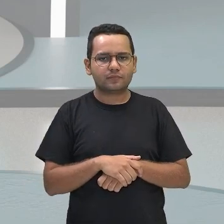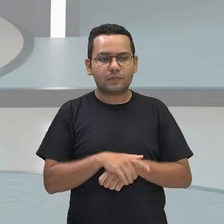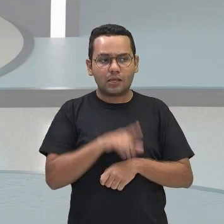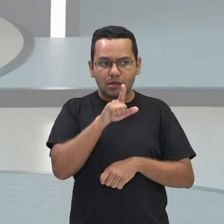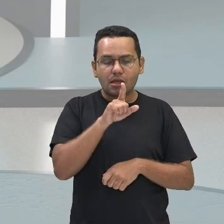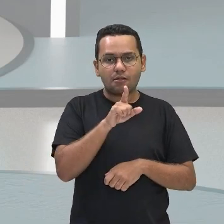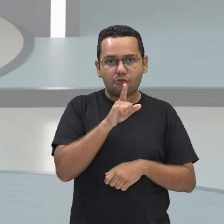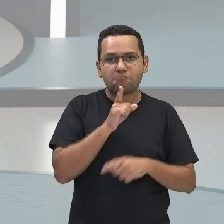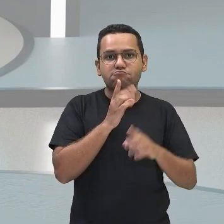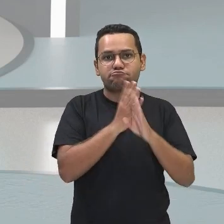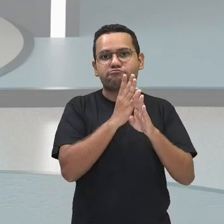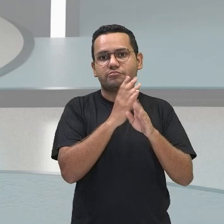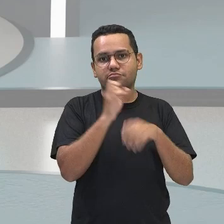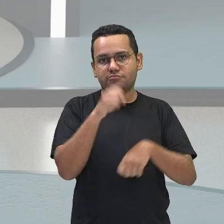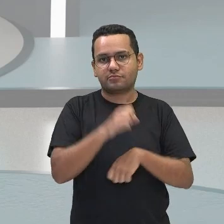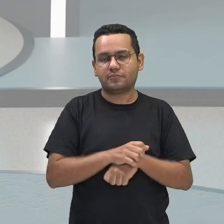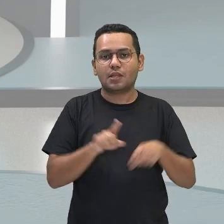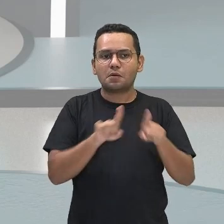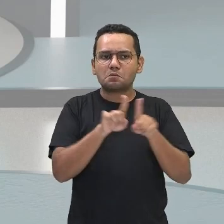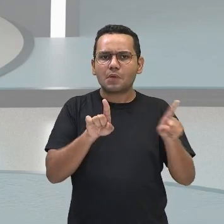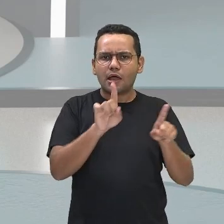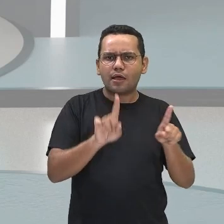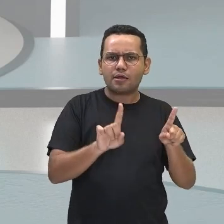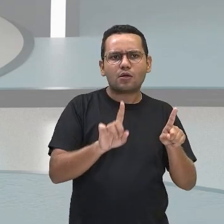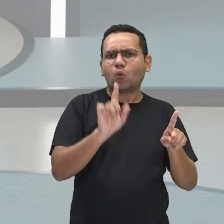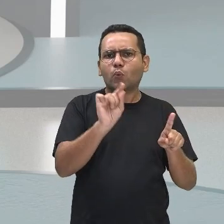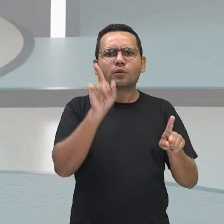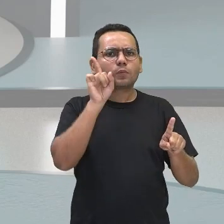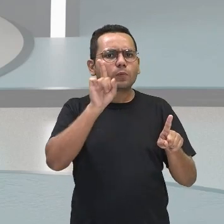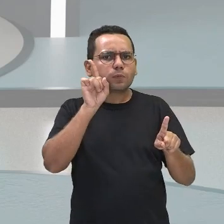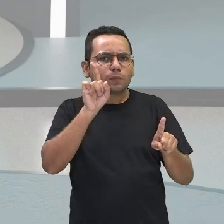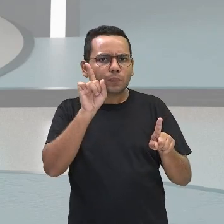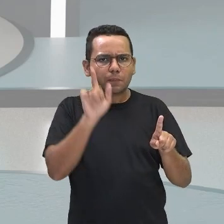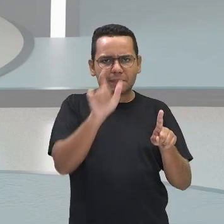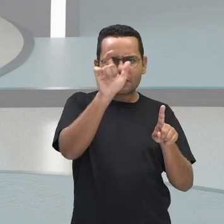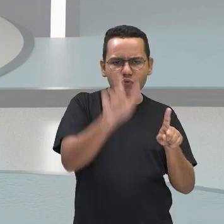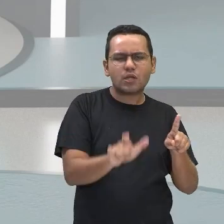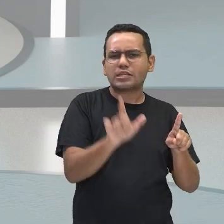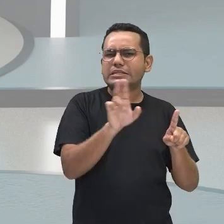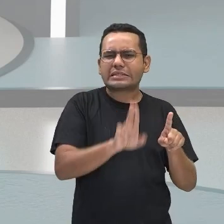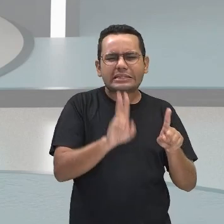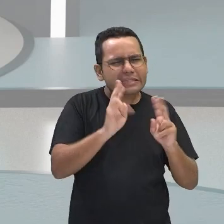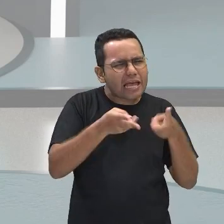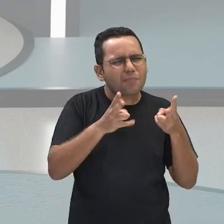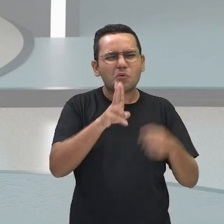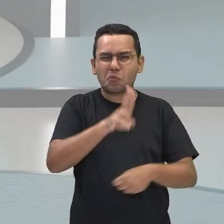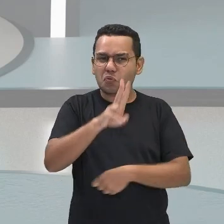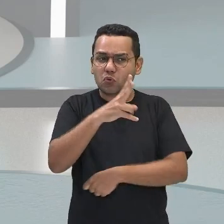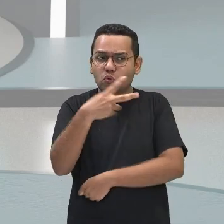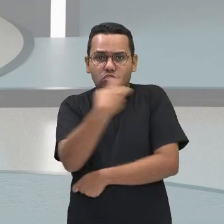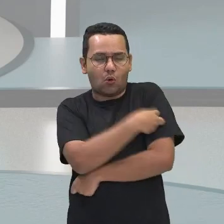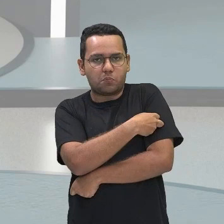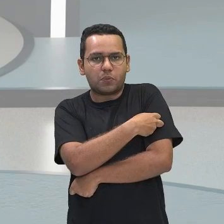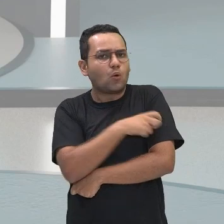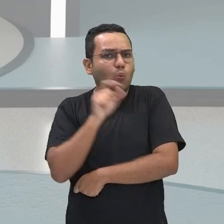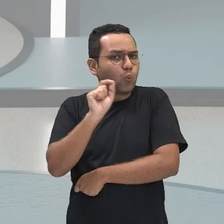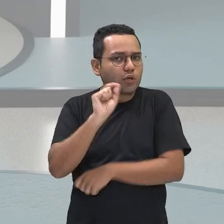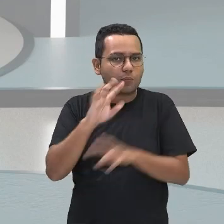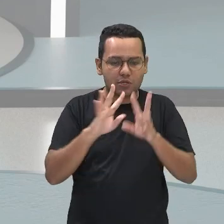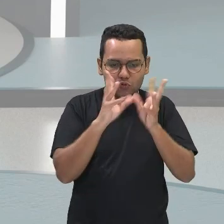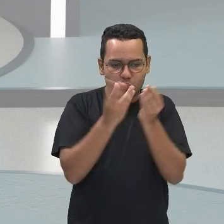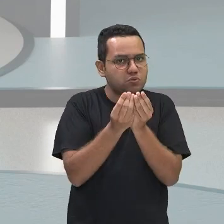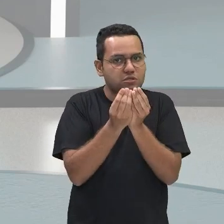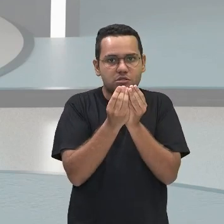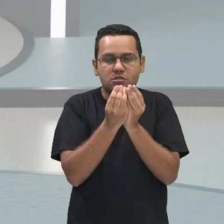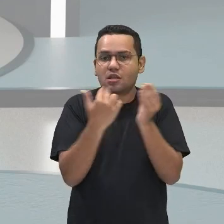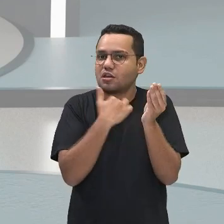ele sempre ganhou porque ele utilizava um doping. Na verdade, ele se dopava, né? Ele usava uma substância que